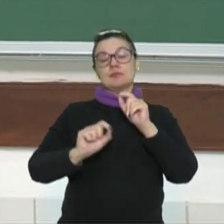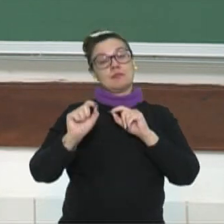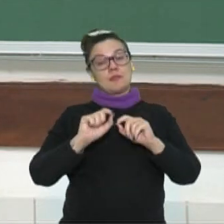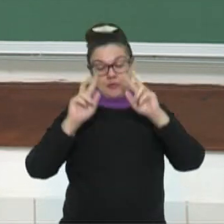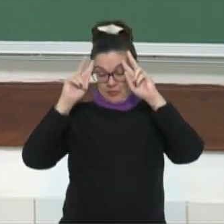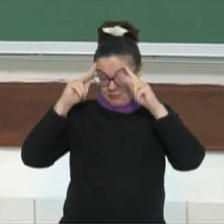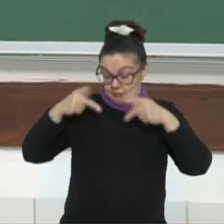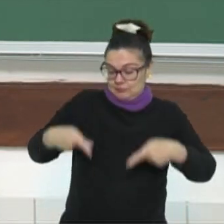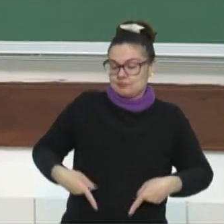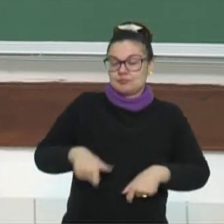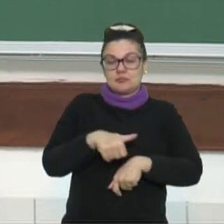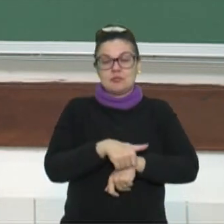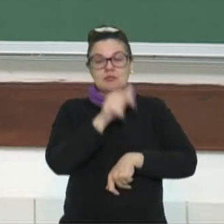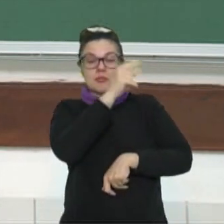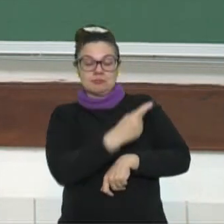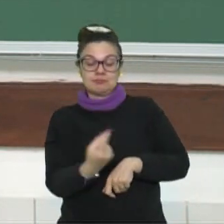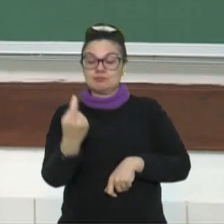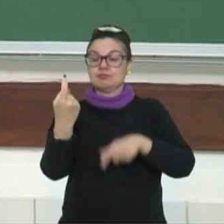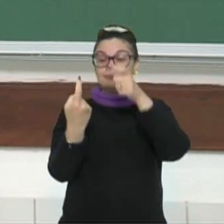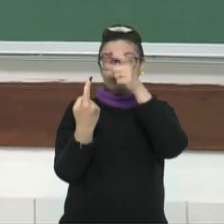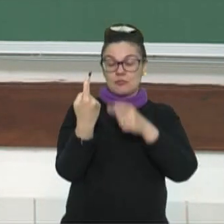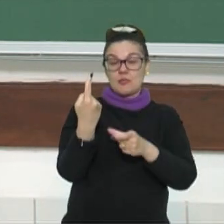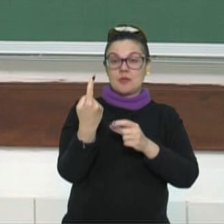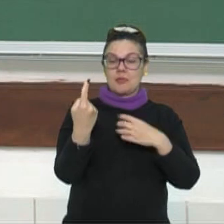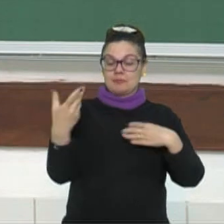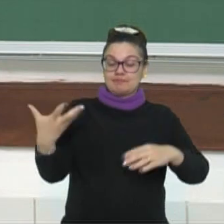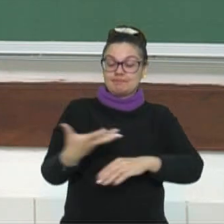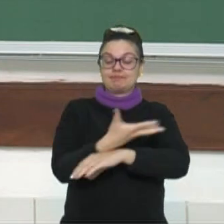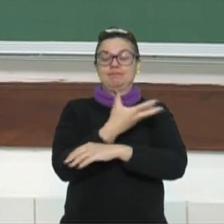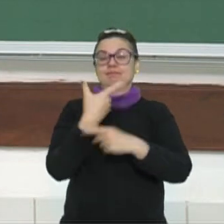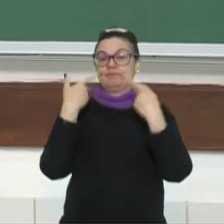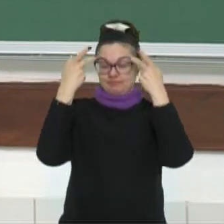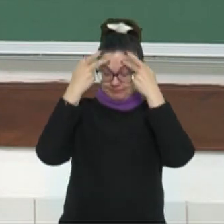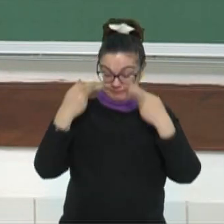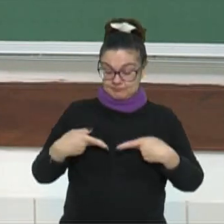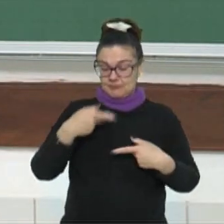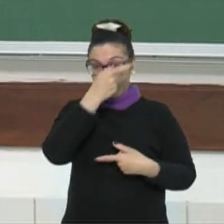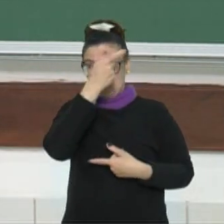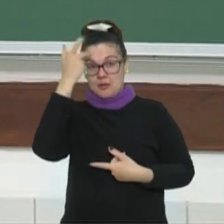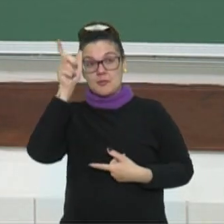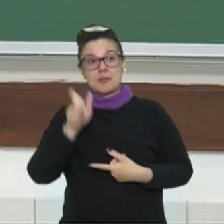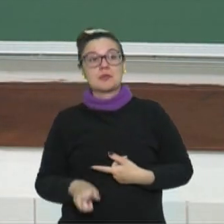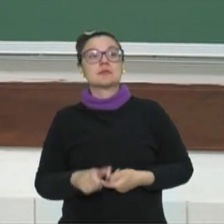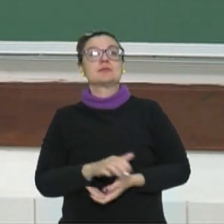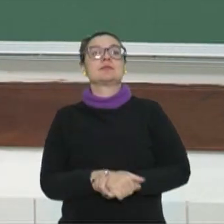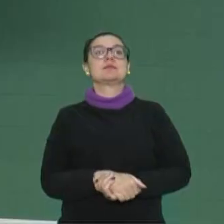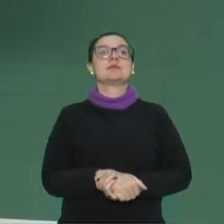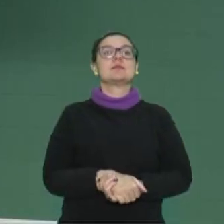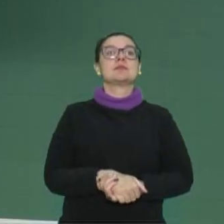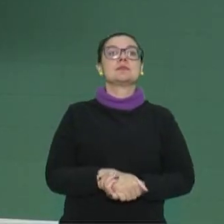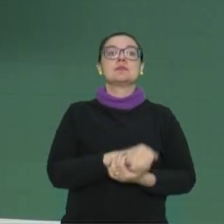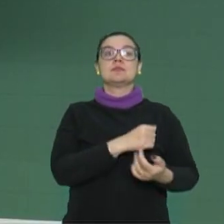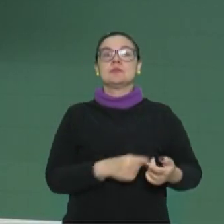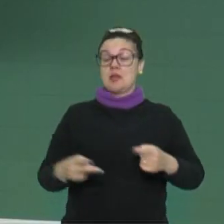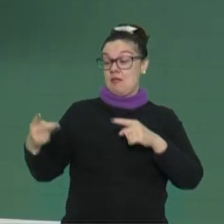mais antropocêntrica possível, né? Centrada nas emoções humanas. Um outro filósofo muito importante nesse